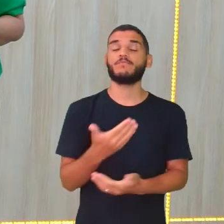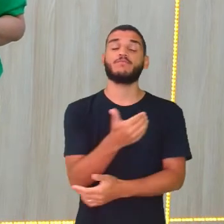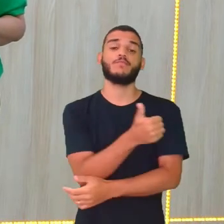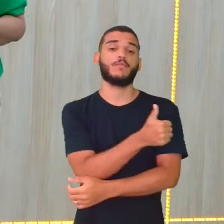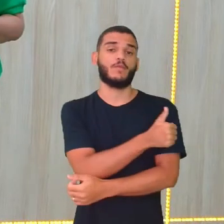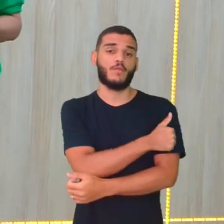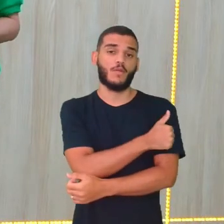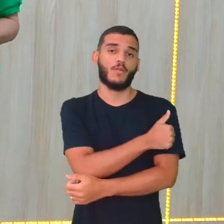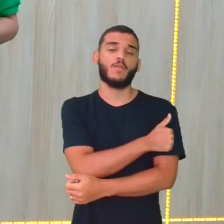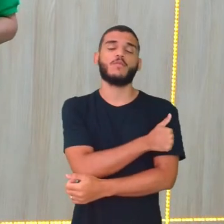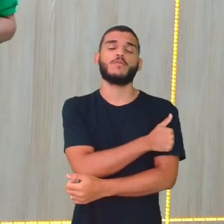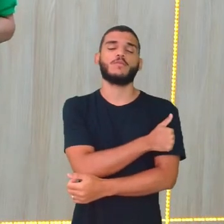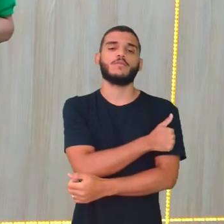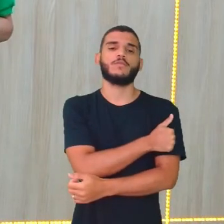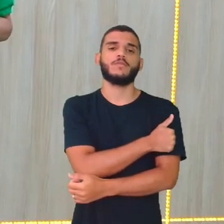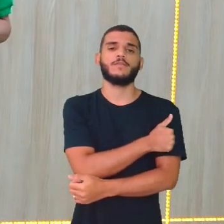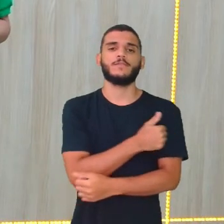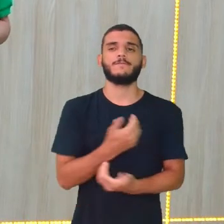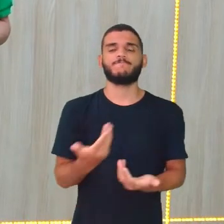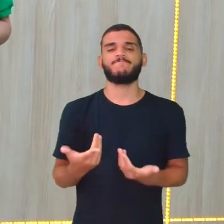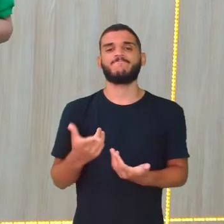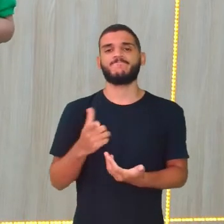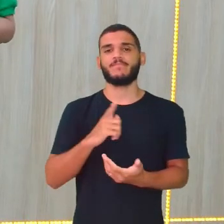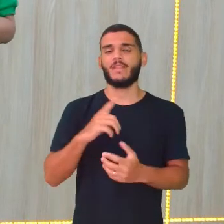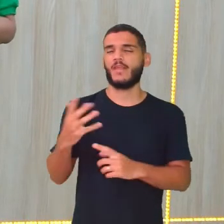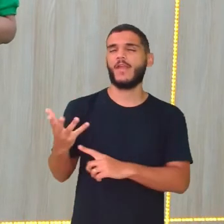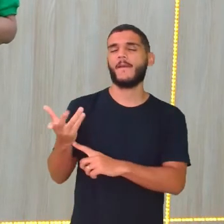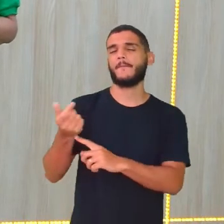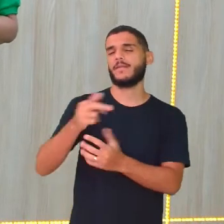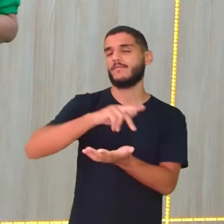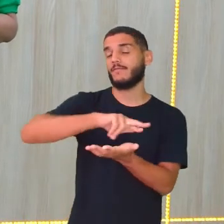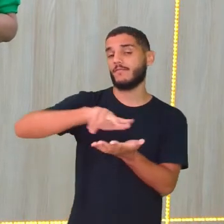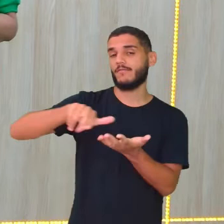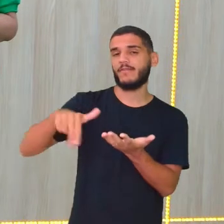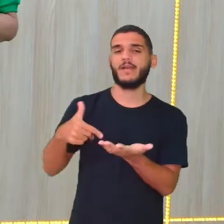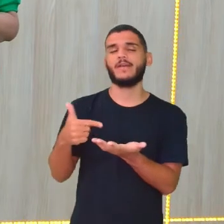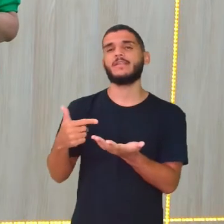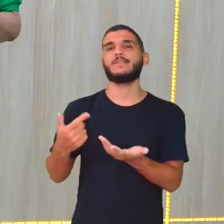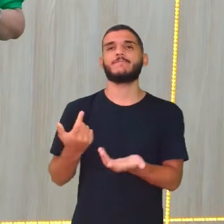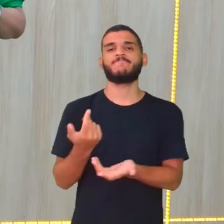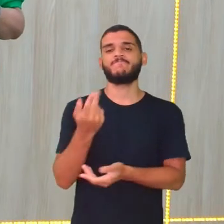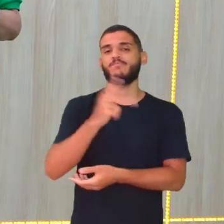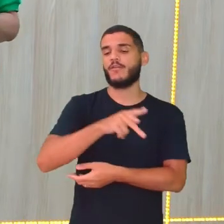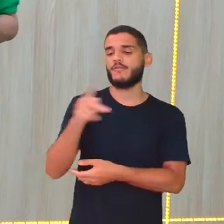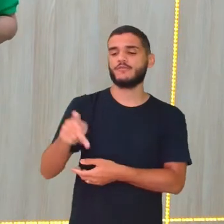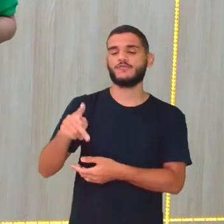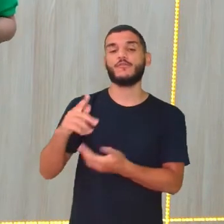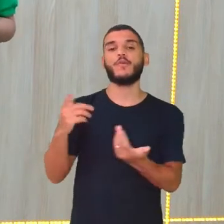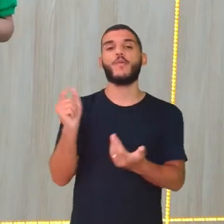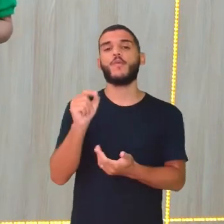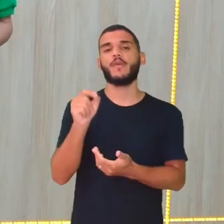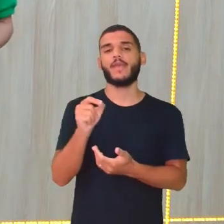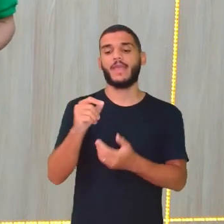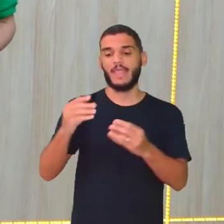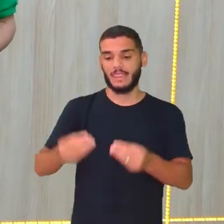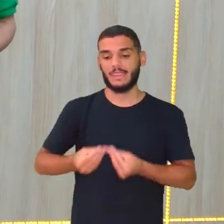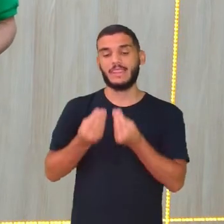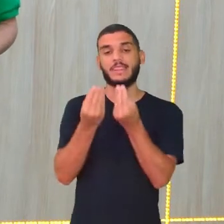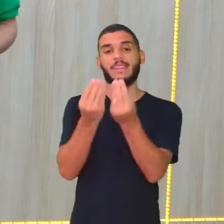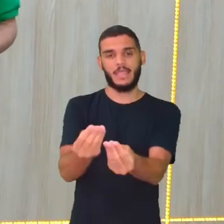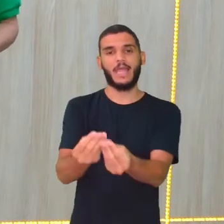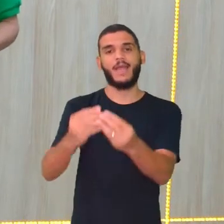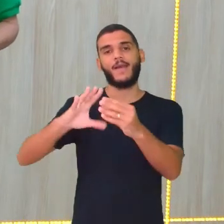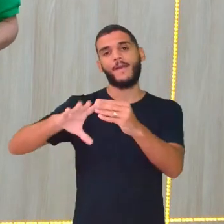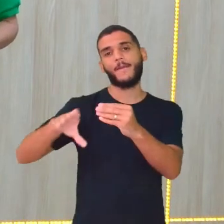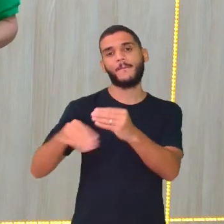ele, nesse caso, como altas habilidades, nós vamos, como professores, proporcionar uma